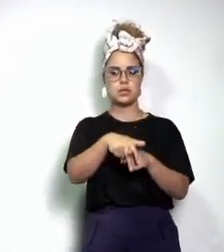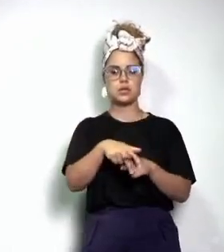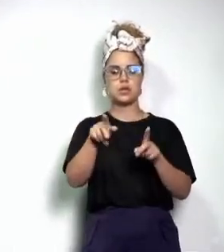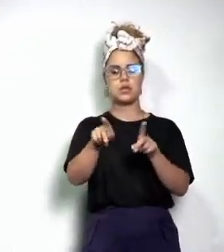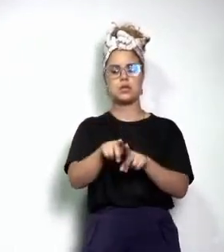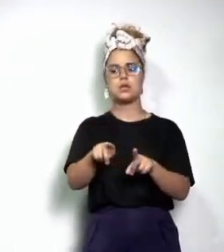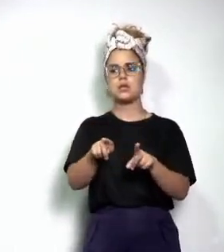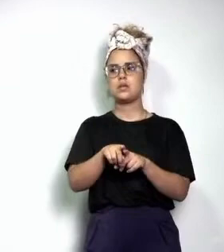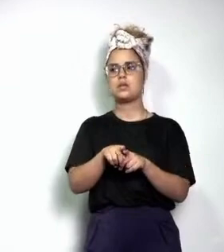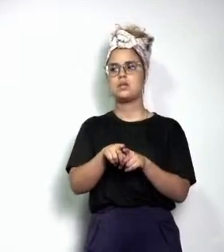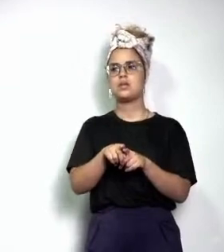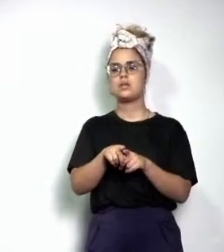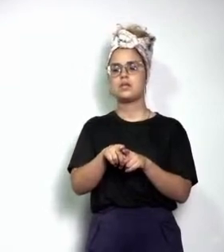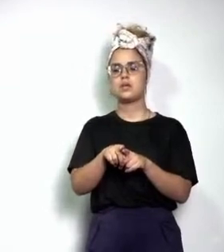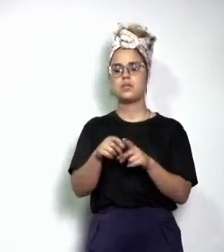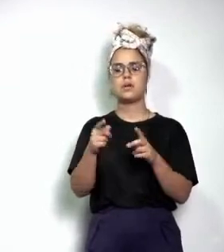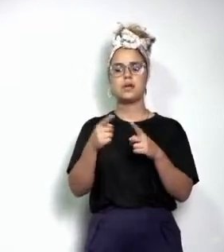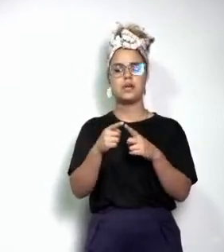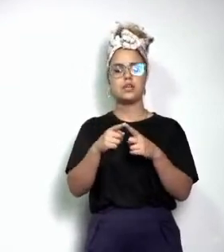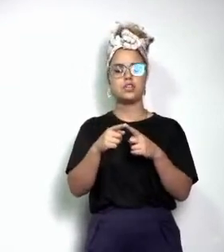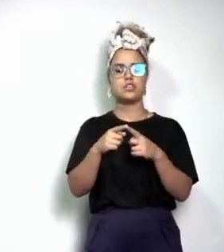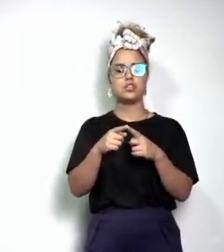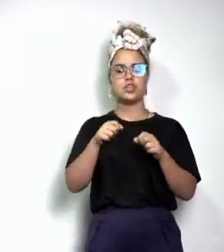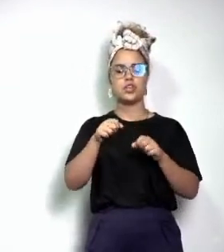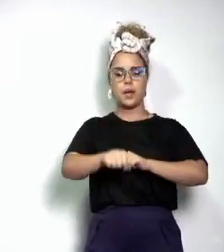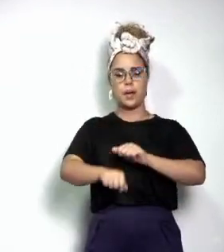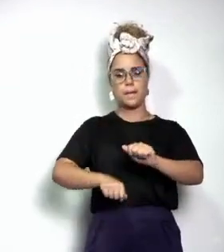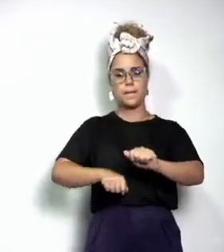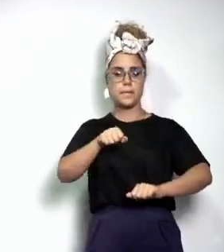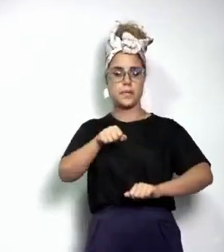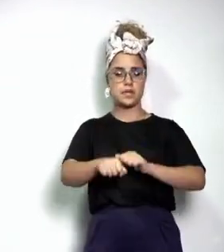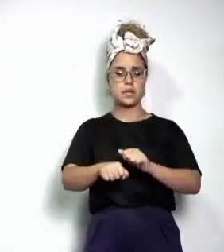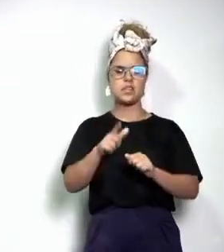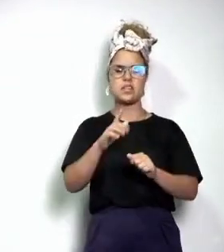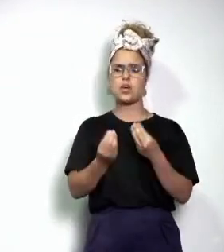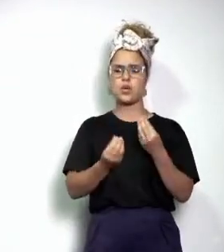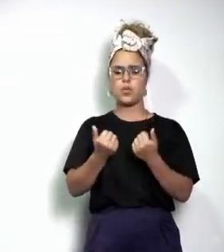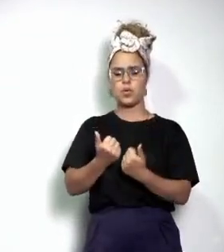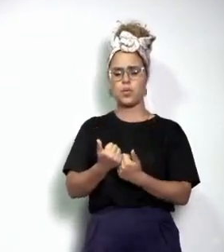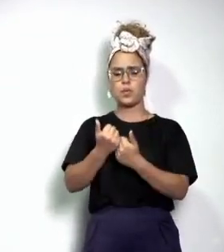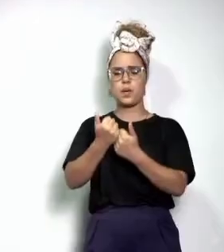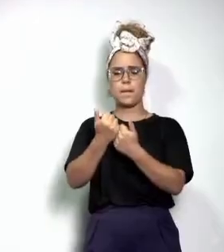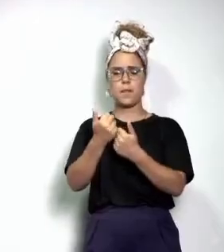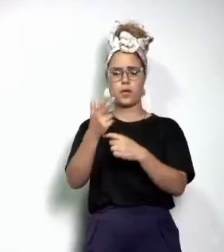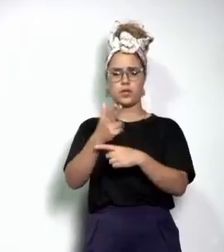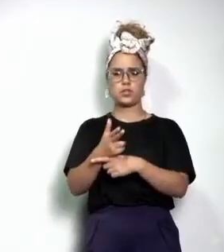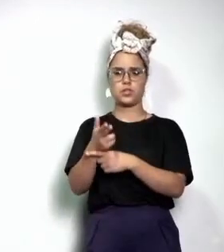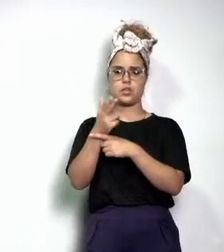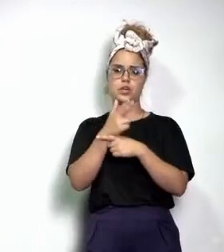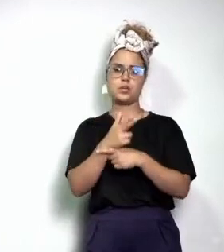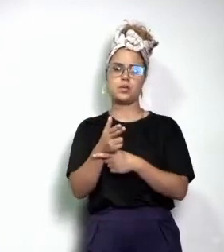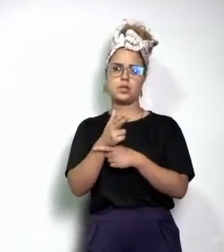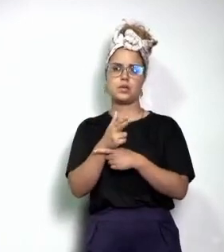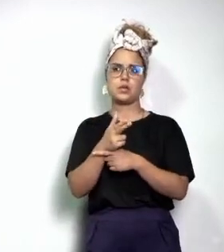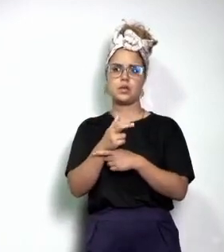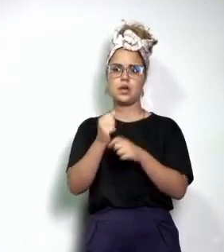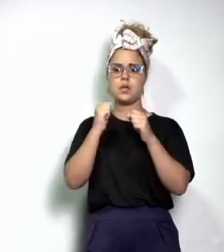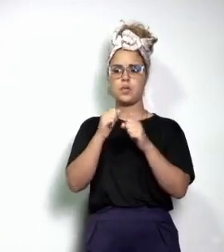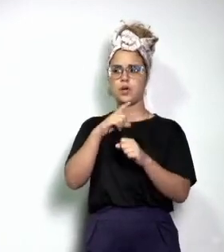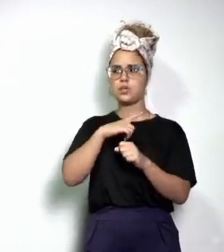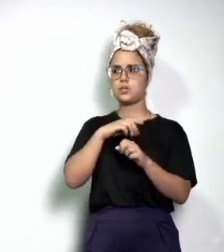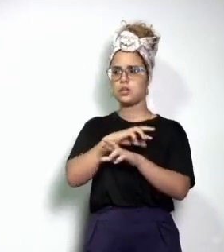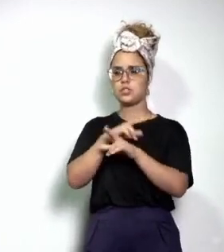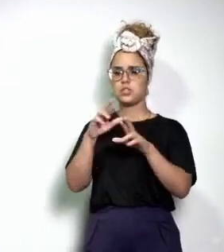de bicicleta, né? Então, ele é um suporte. É um suporte de câmera. Ele pode ter